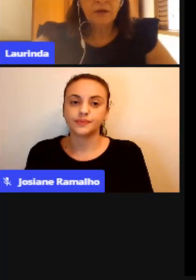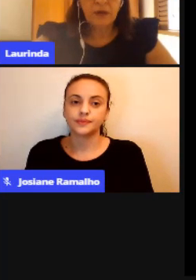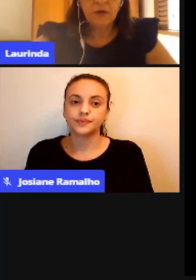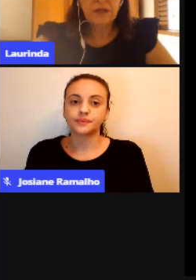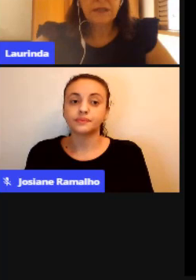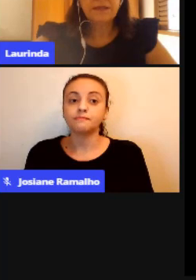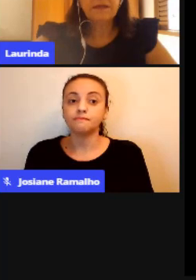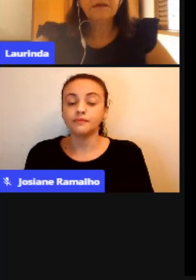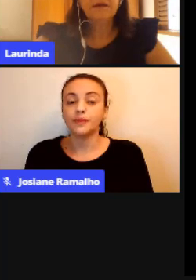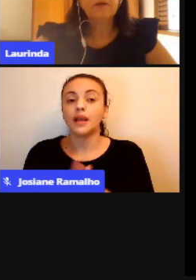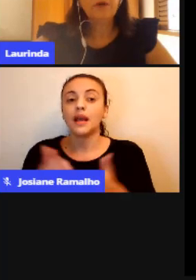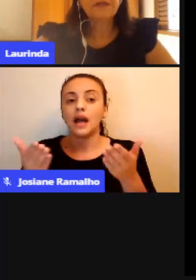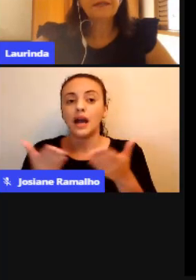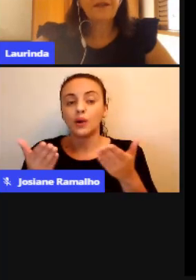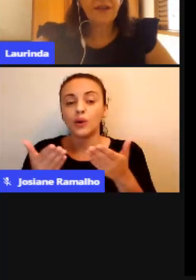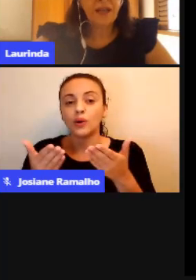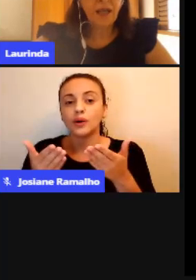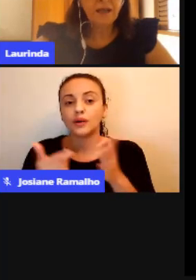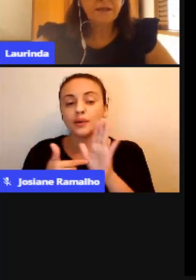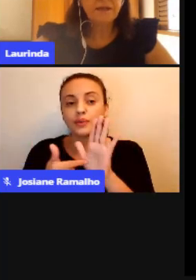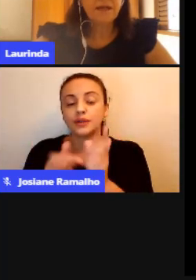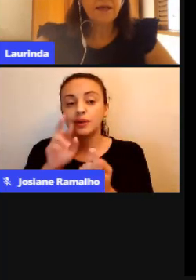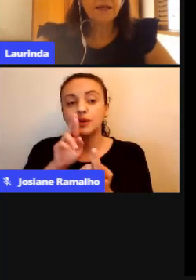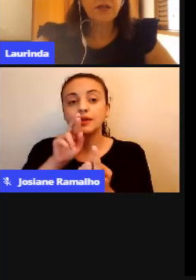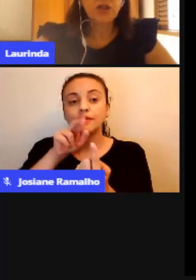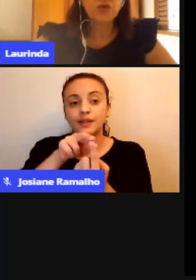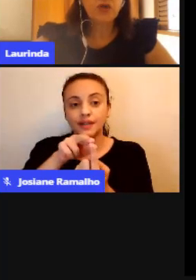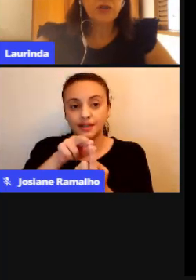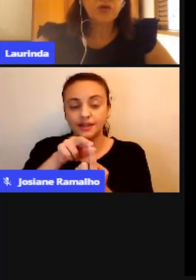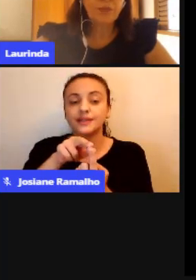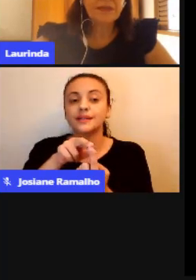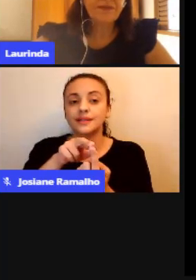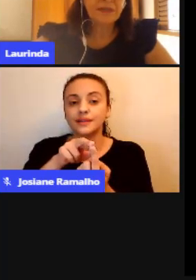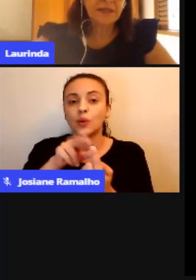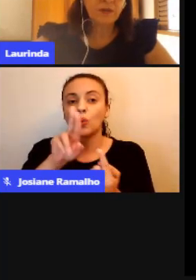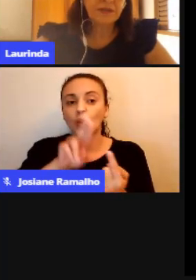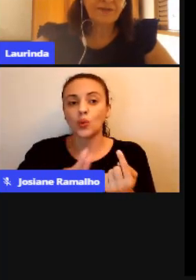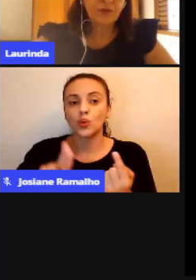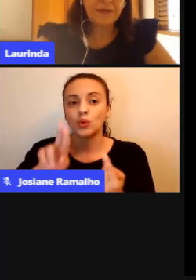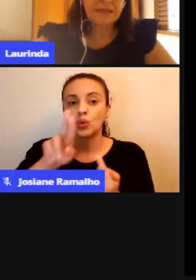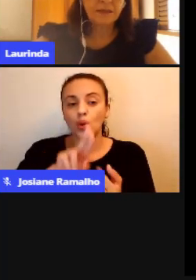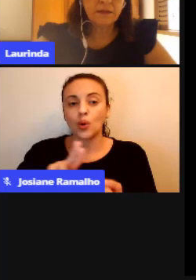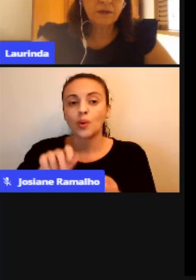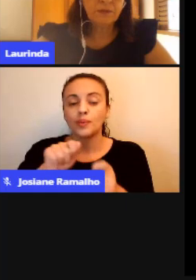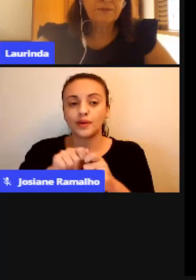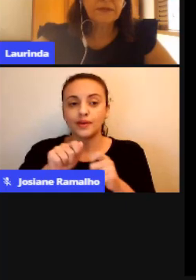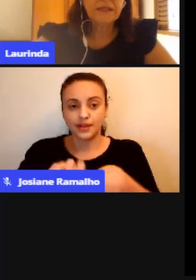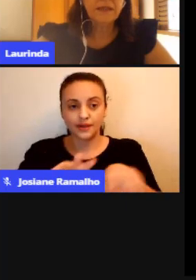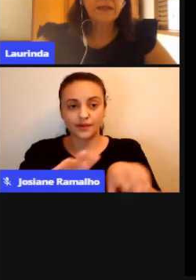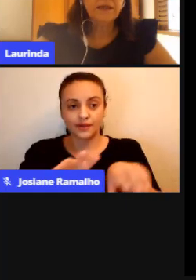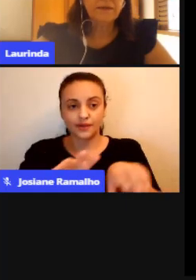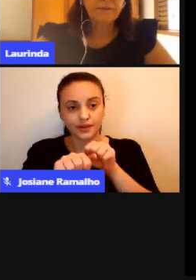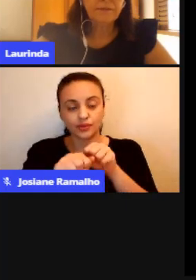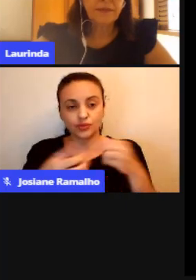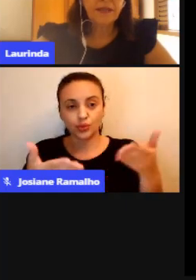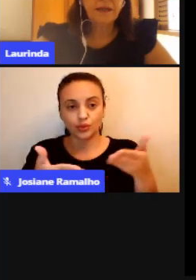E aqui tá nossas referências, né, que a gente utilizou para estar fazendo essa formação.